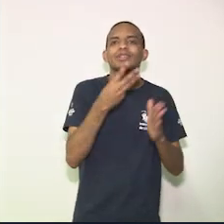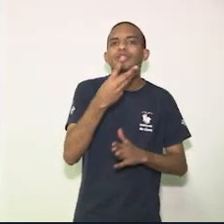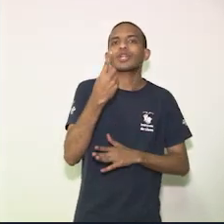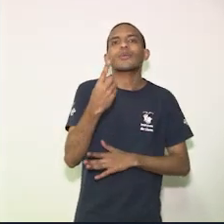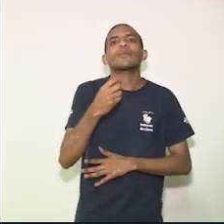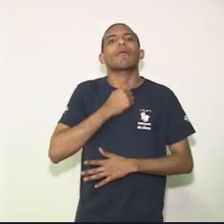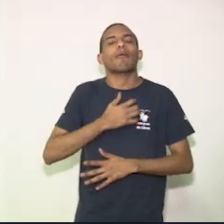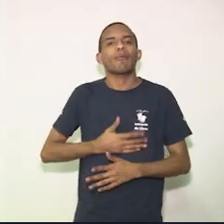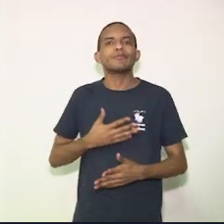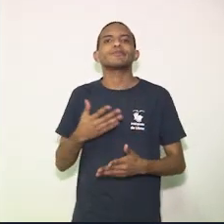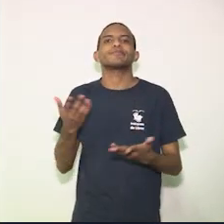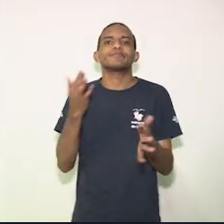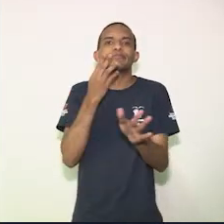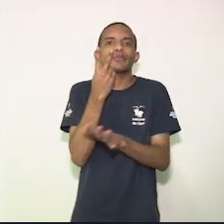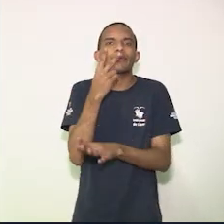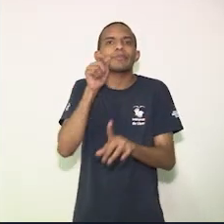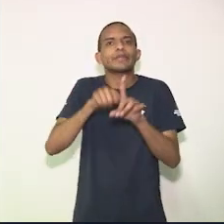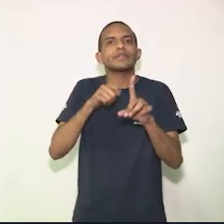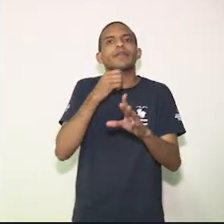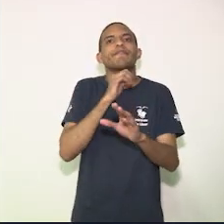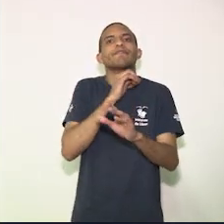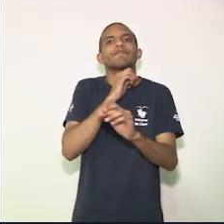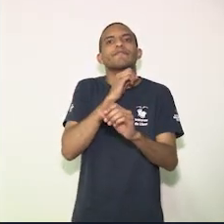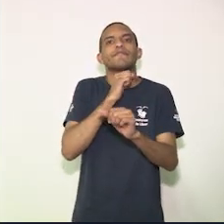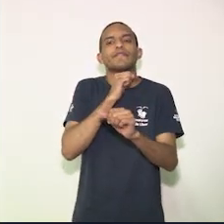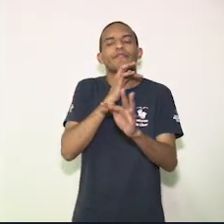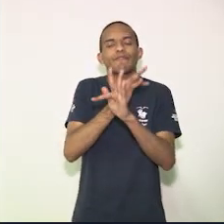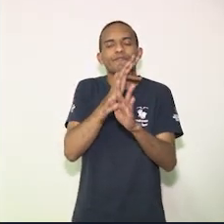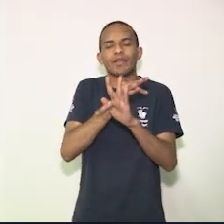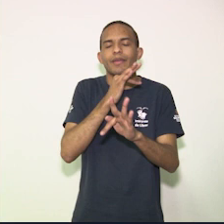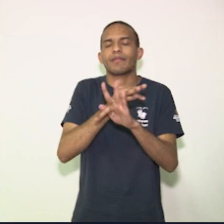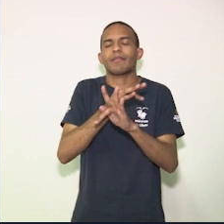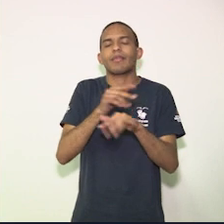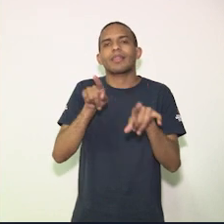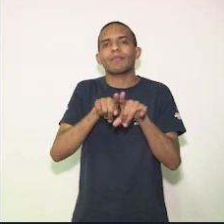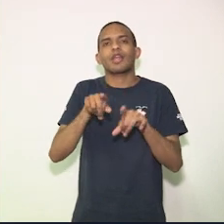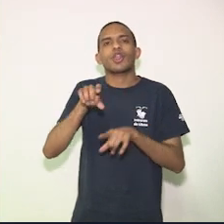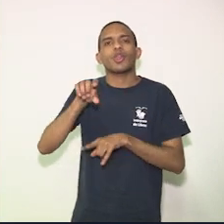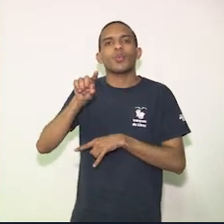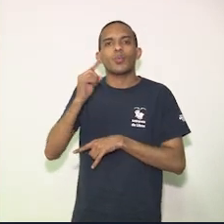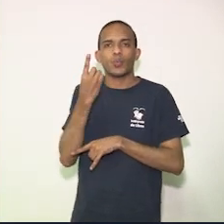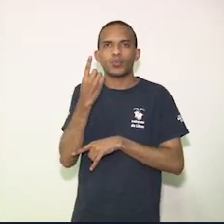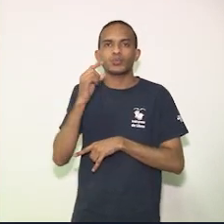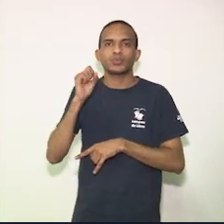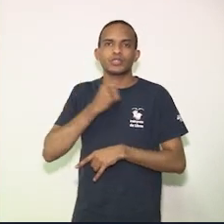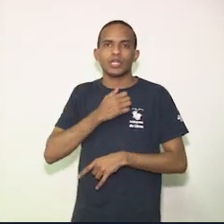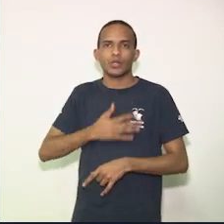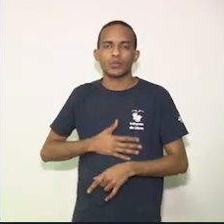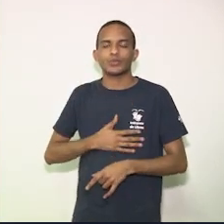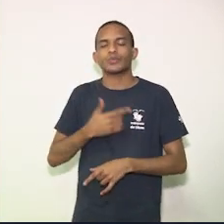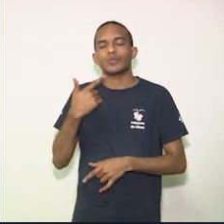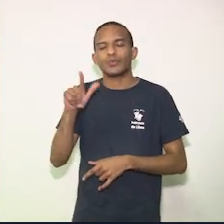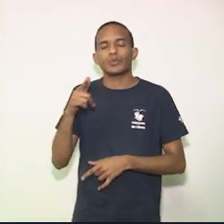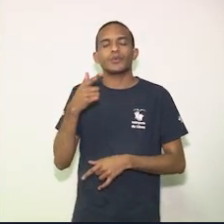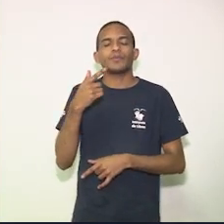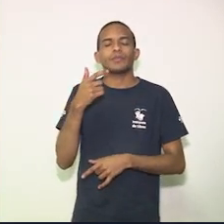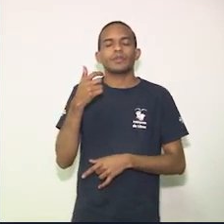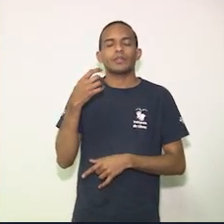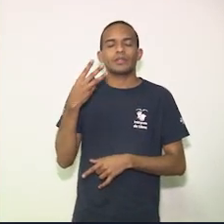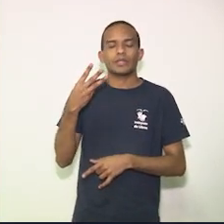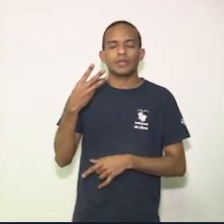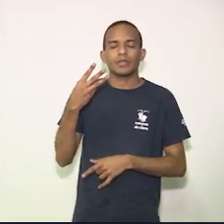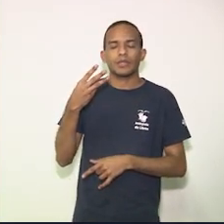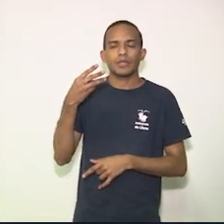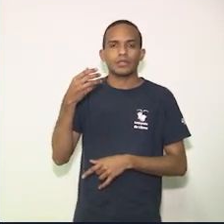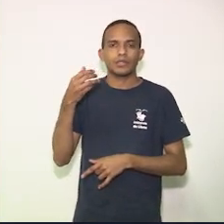de férias, e aí os novos casos, em 14/8, 970, em 14/9, 3.050,